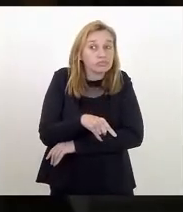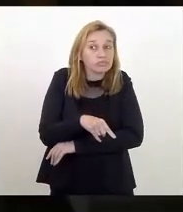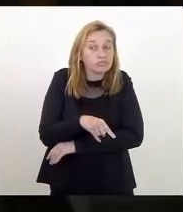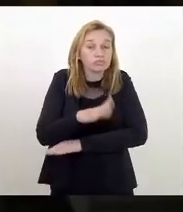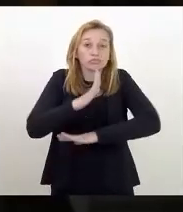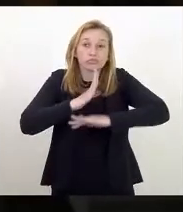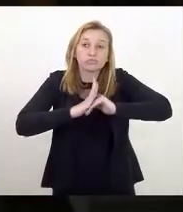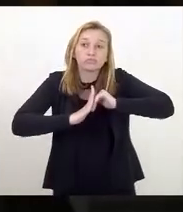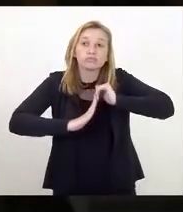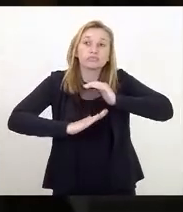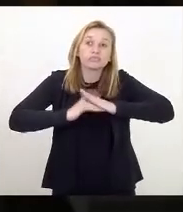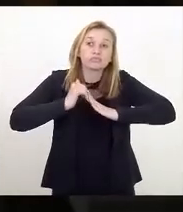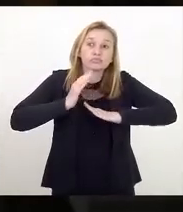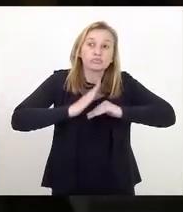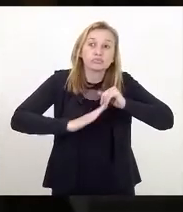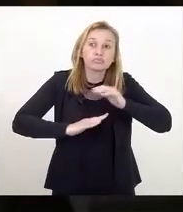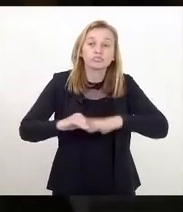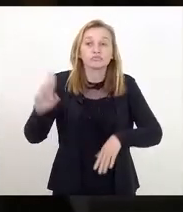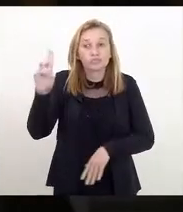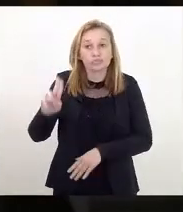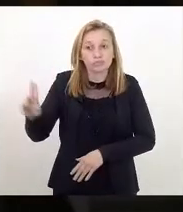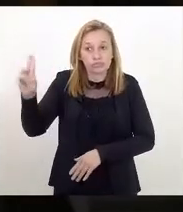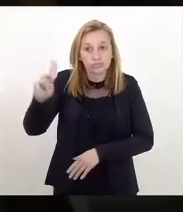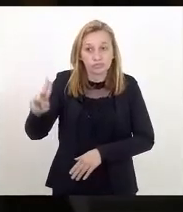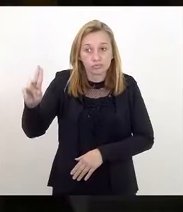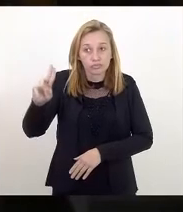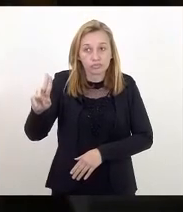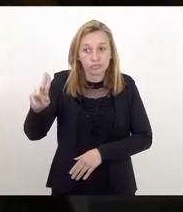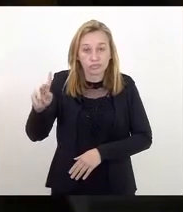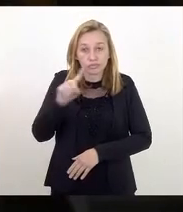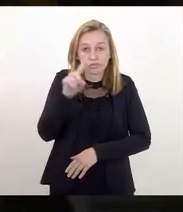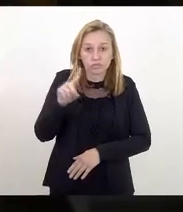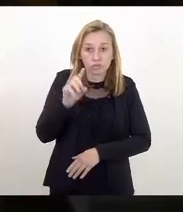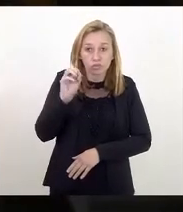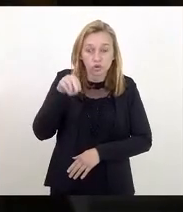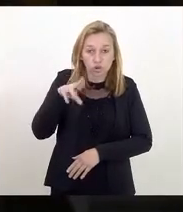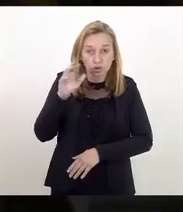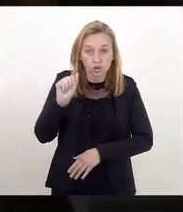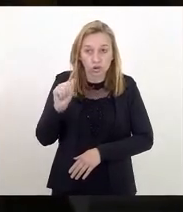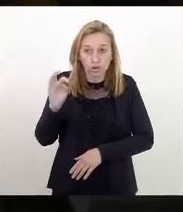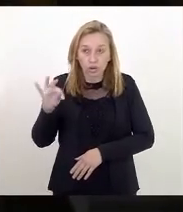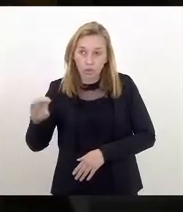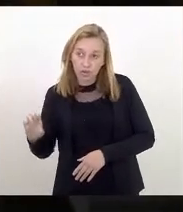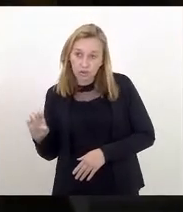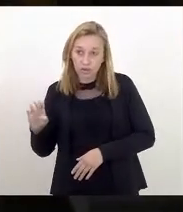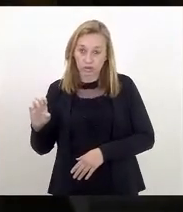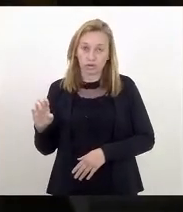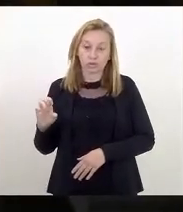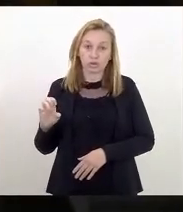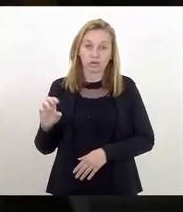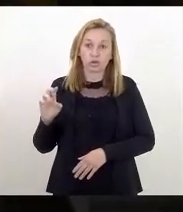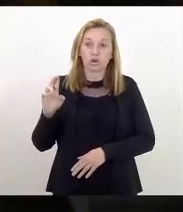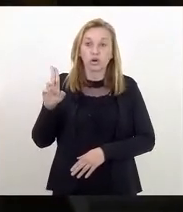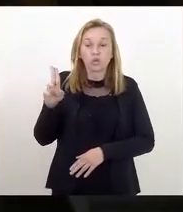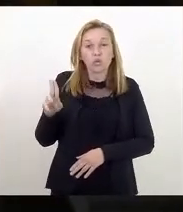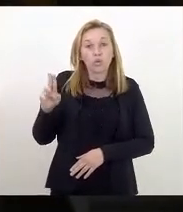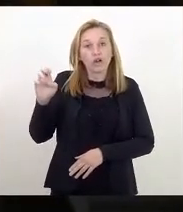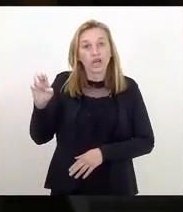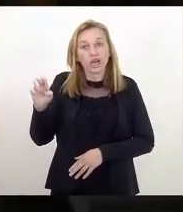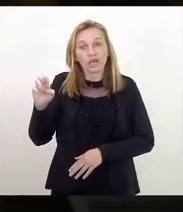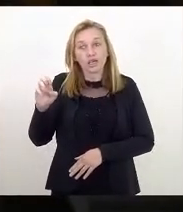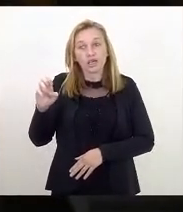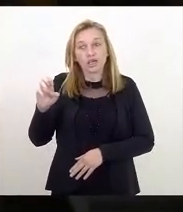profissionais da Universidade da Zona Oeste, os profissionais da nossa UESO. porque agora